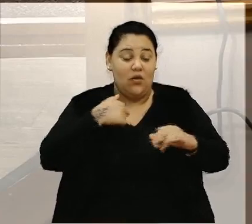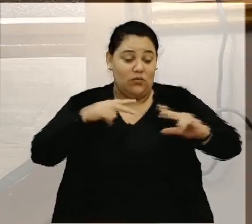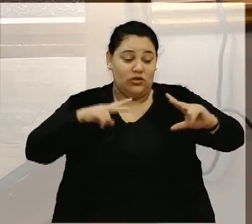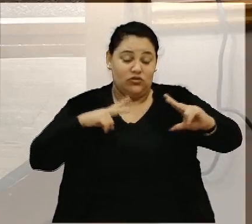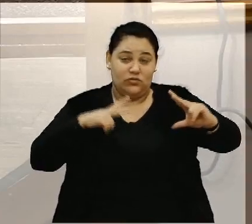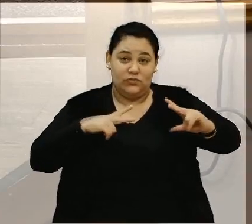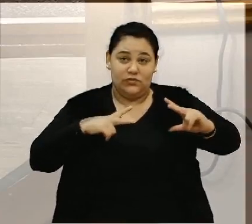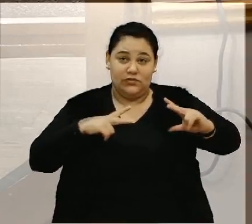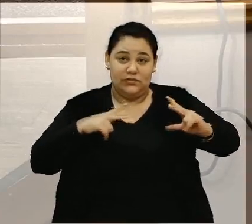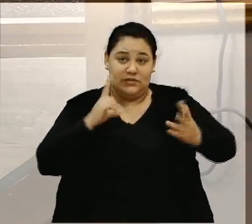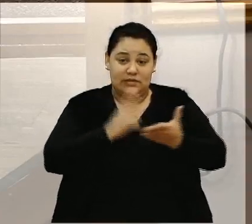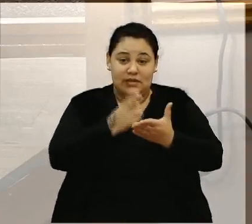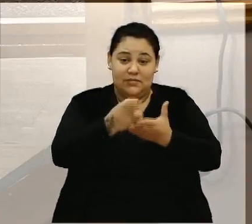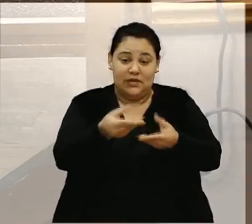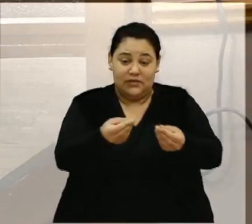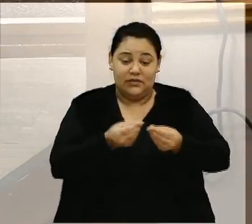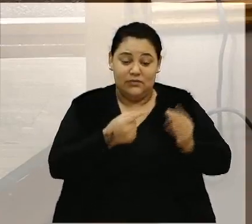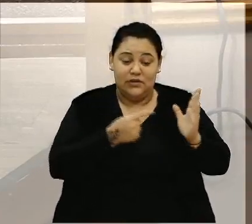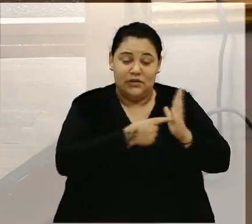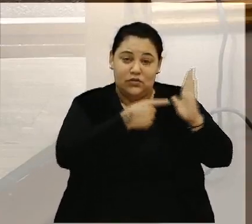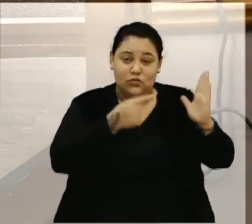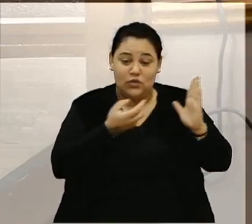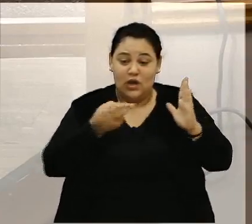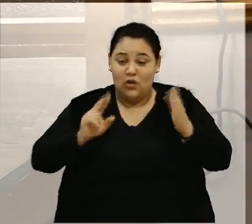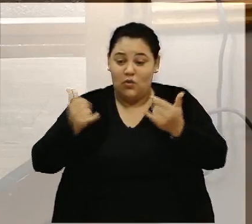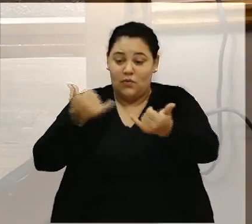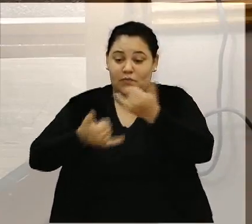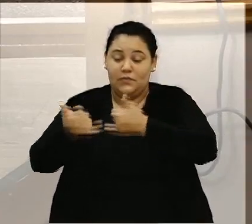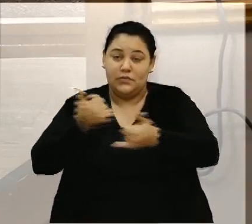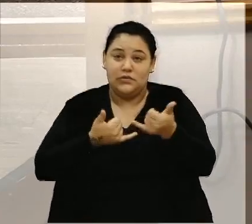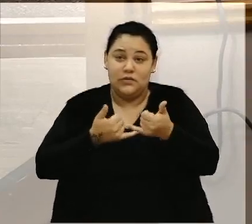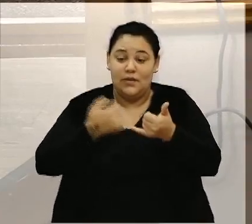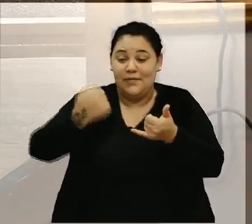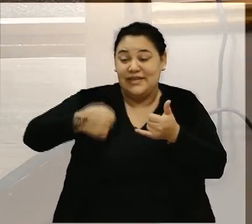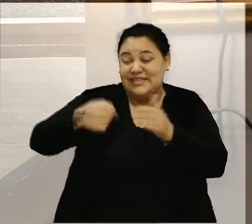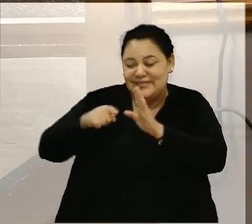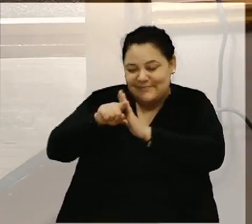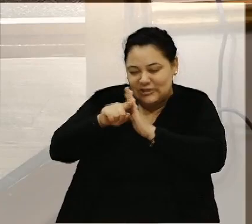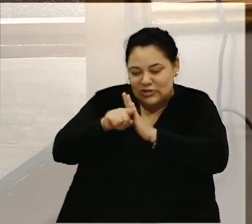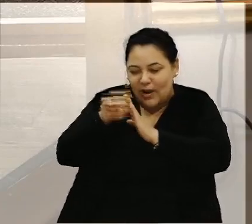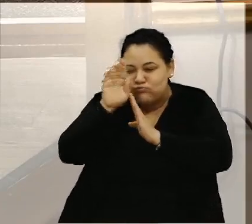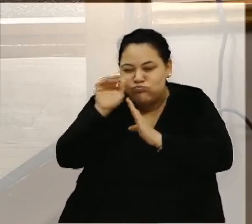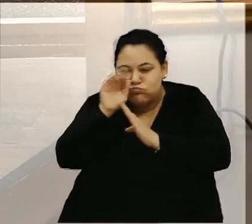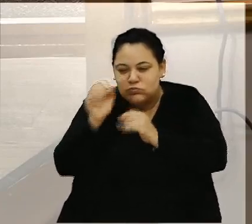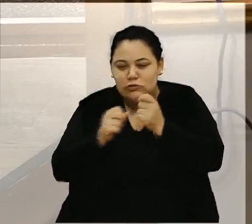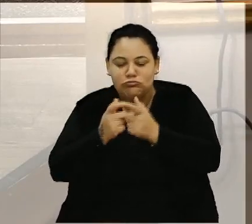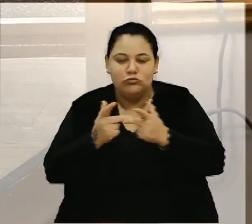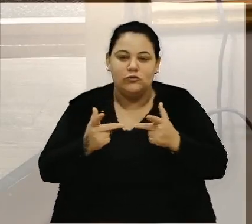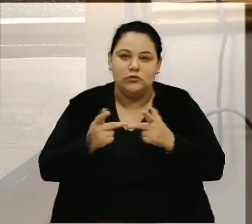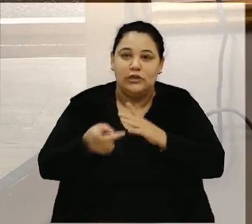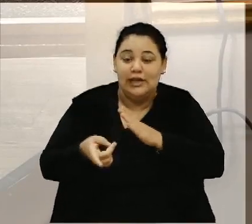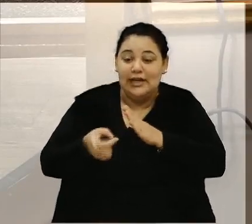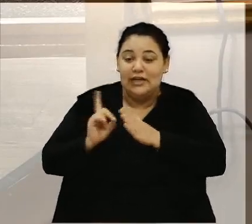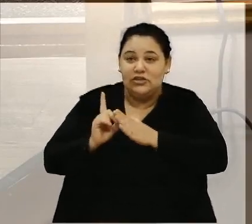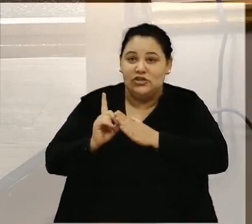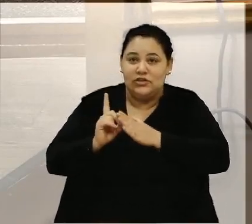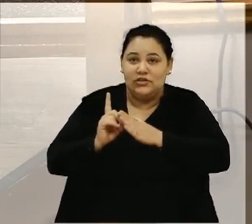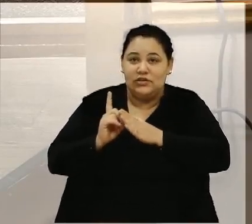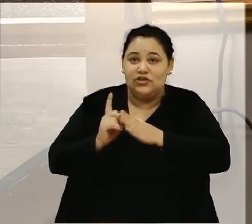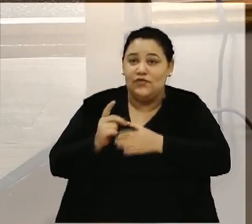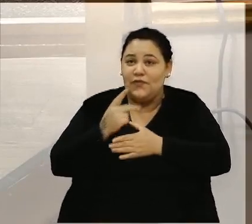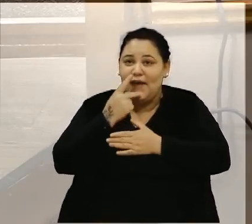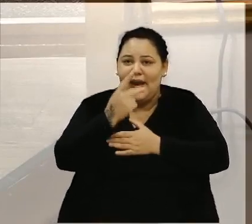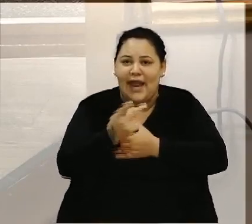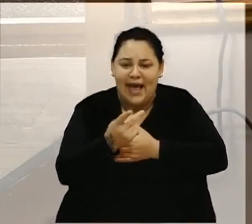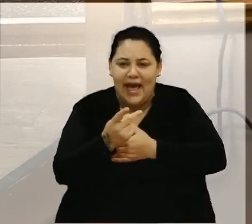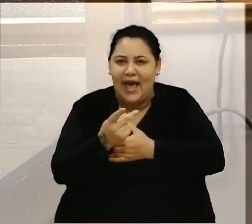que recebo uma denúncia ou recebo uma informação ou preciso investigar alguma coisa, antes de me manifestar,